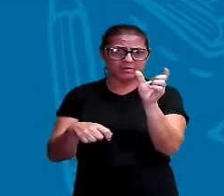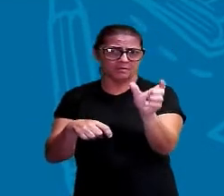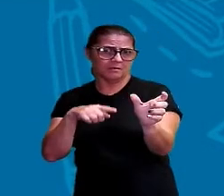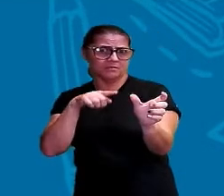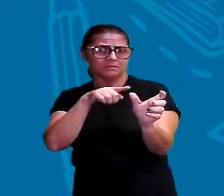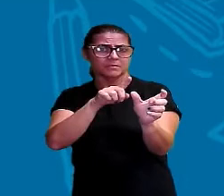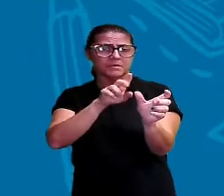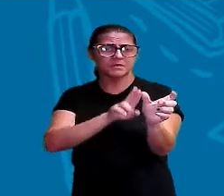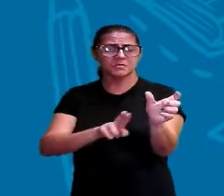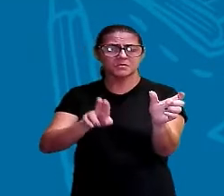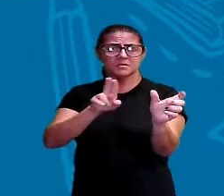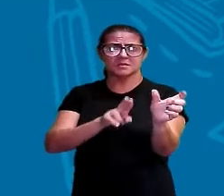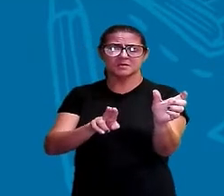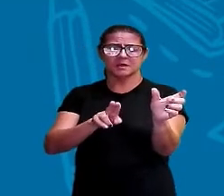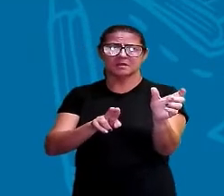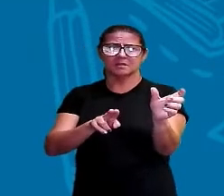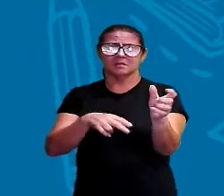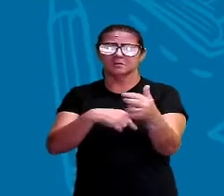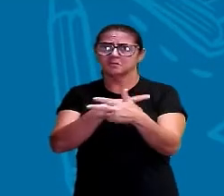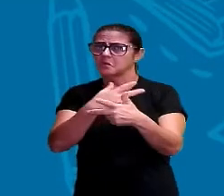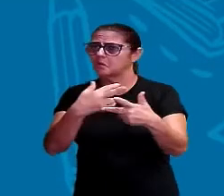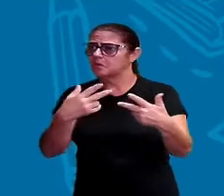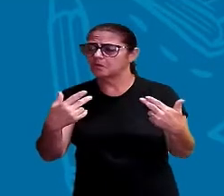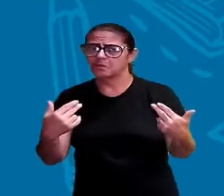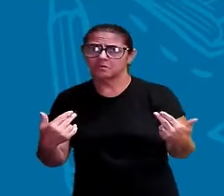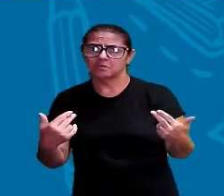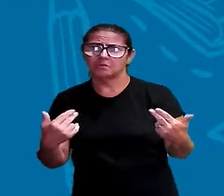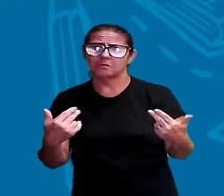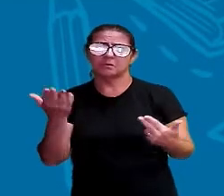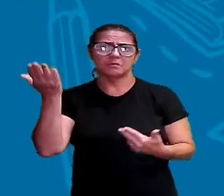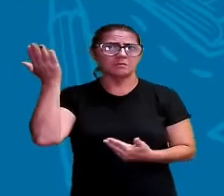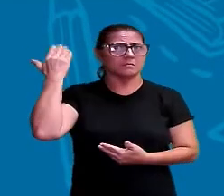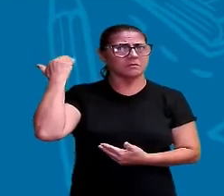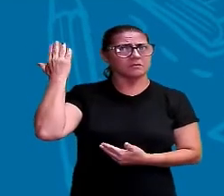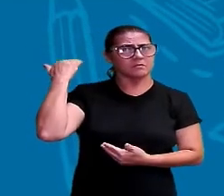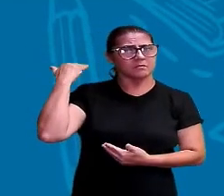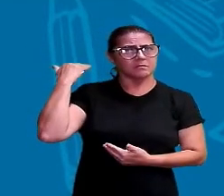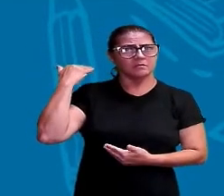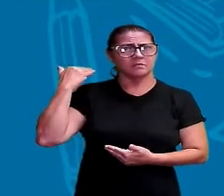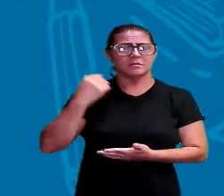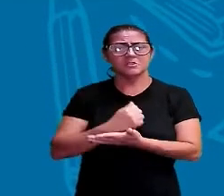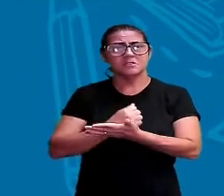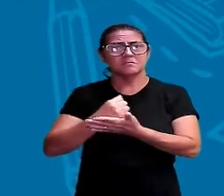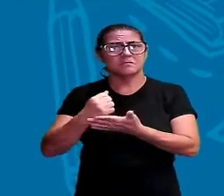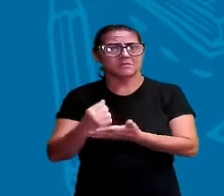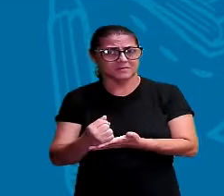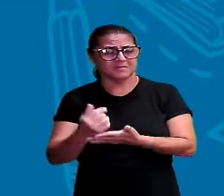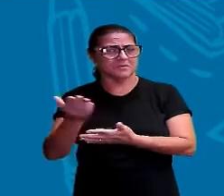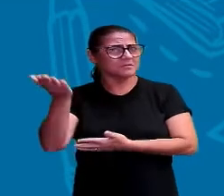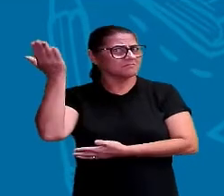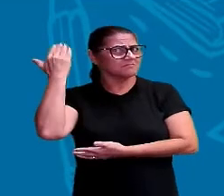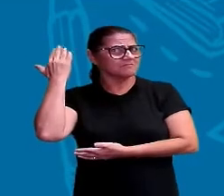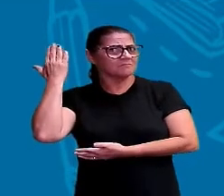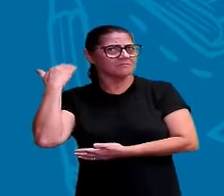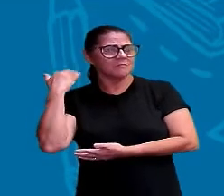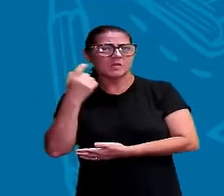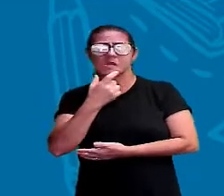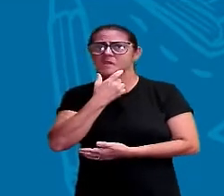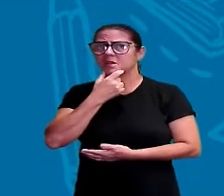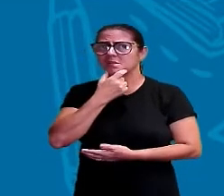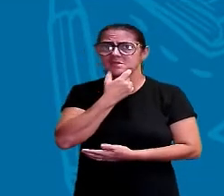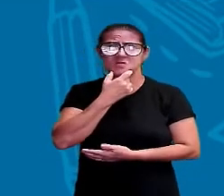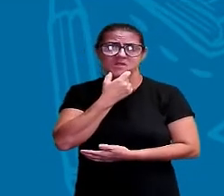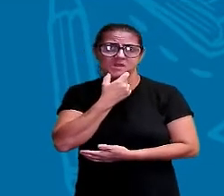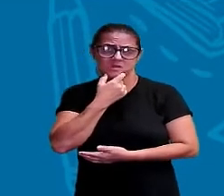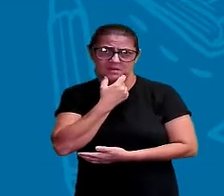asked em situações que me remetam aí ao passado. Então, é um verbo. No inglês, a coisa é muito